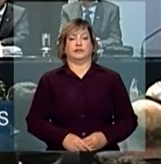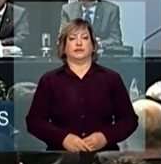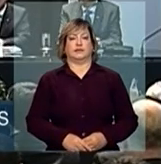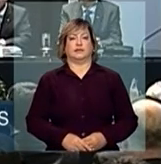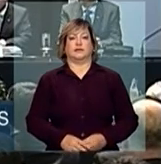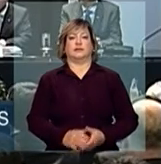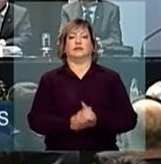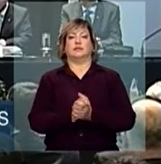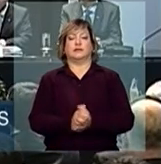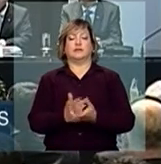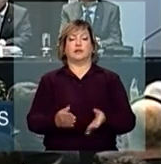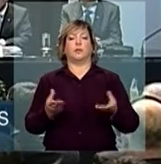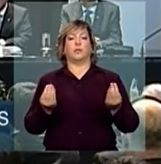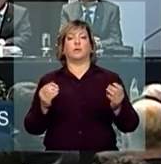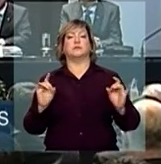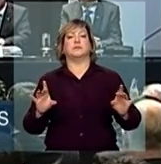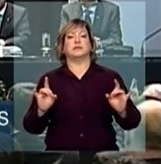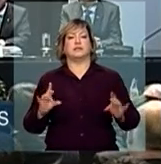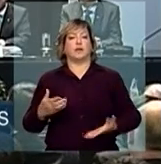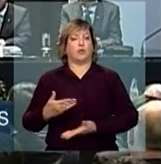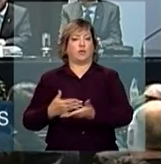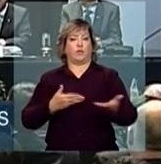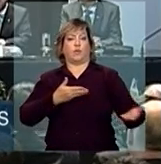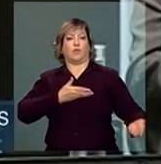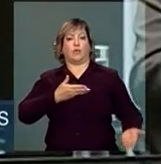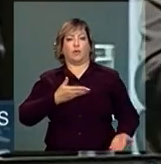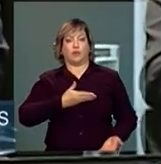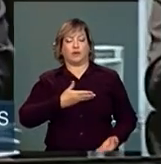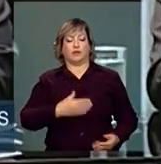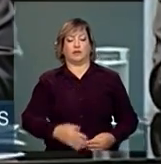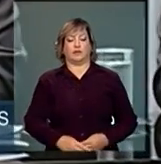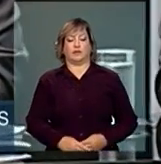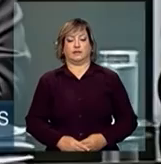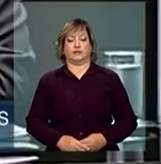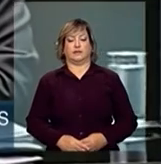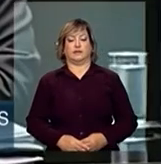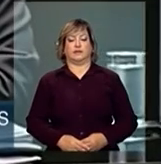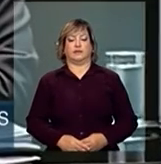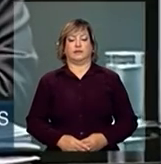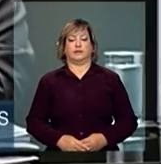Uma saudação muito especial aos colegas que nos